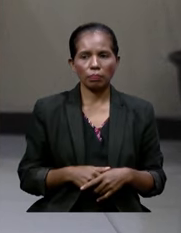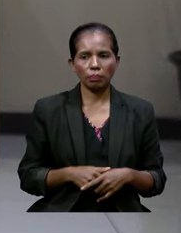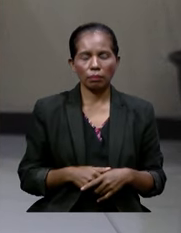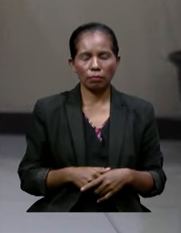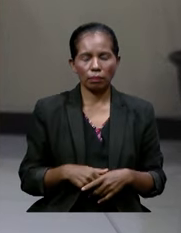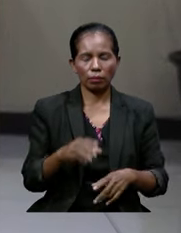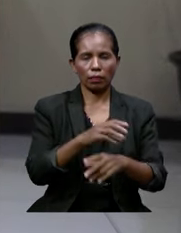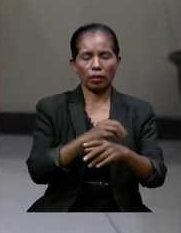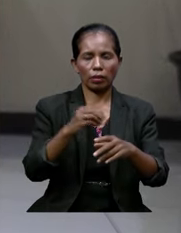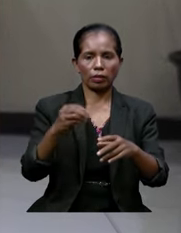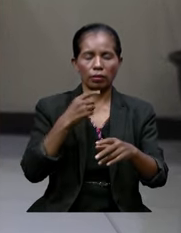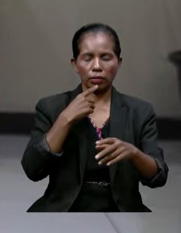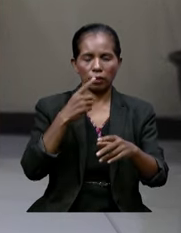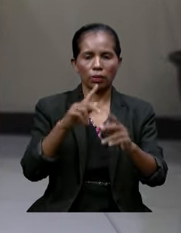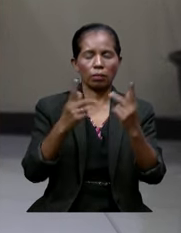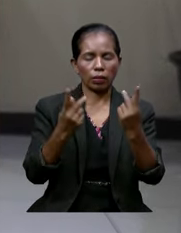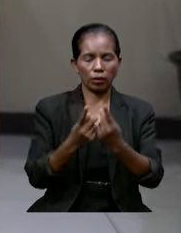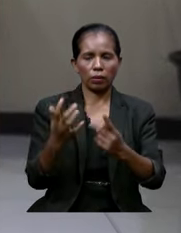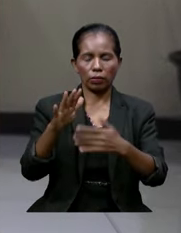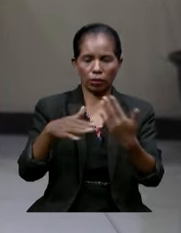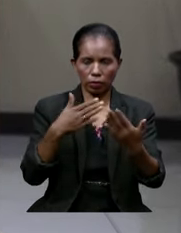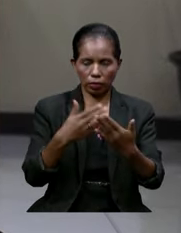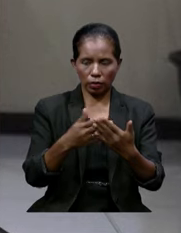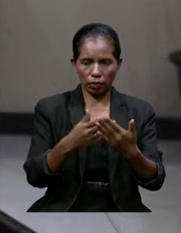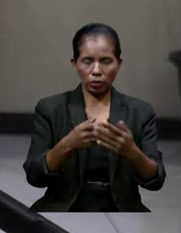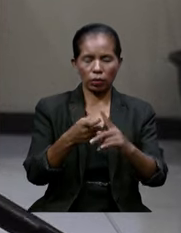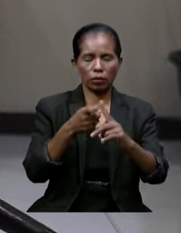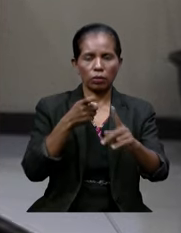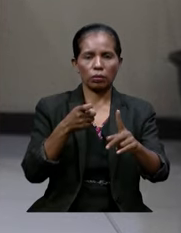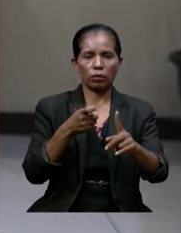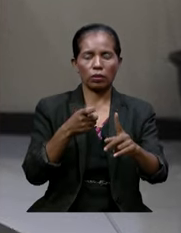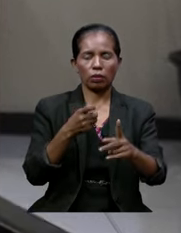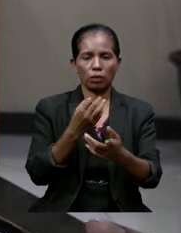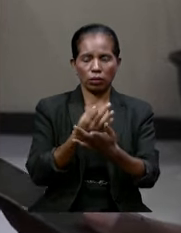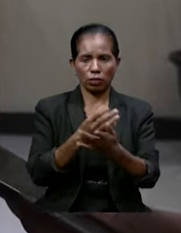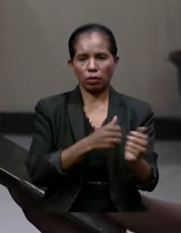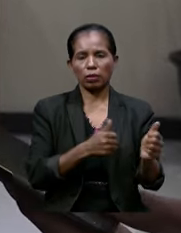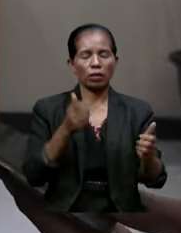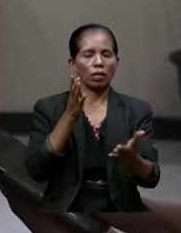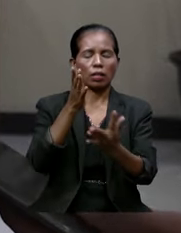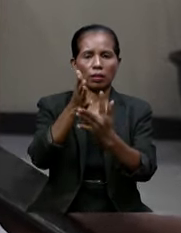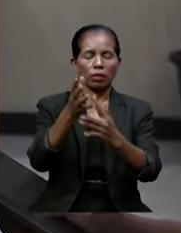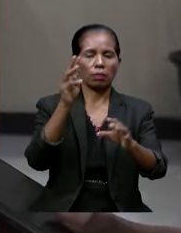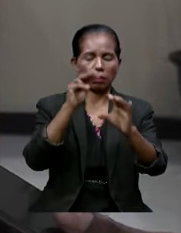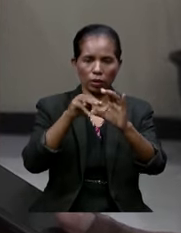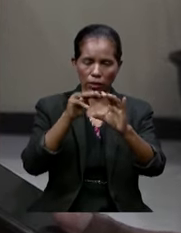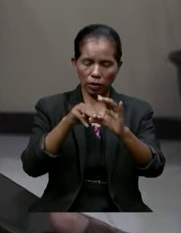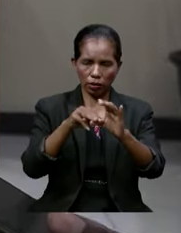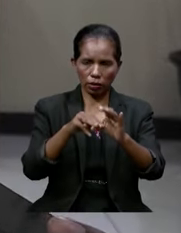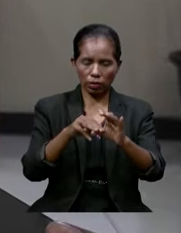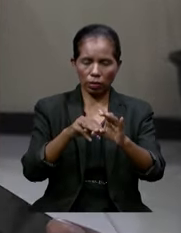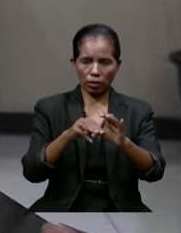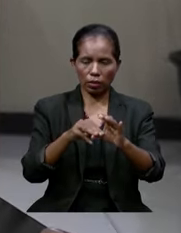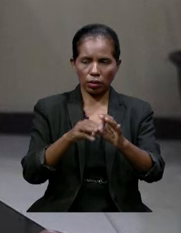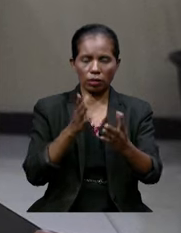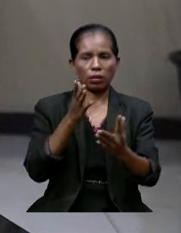micro, pequenas e médias empresas através usi crédito ka através do acesso ao mercado, através do acesso